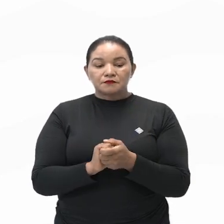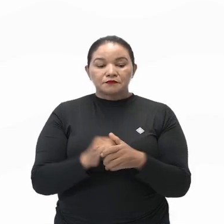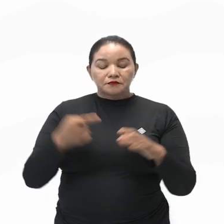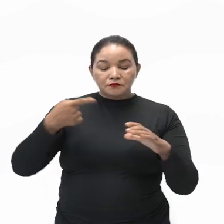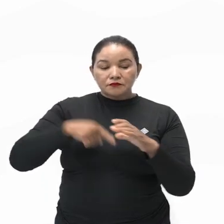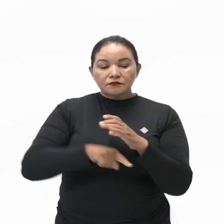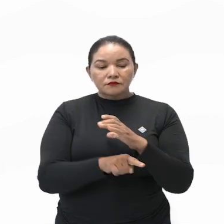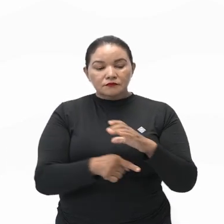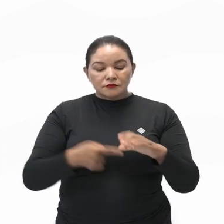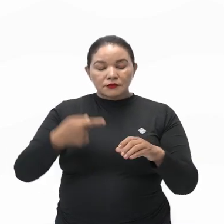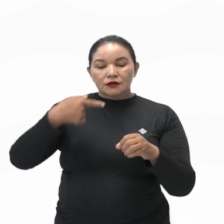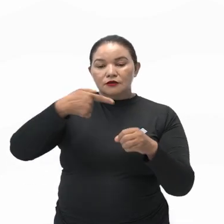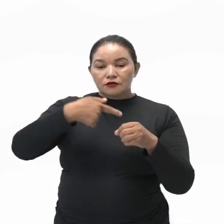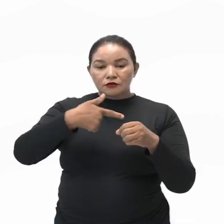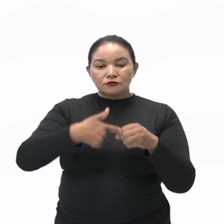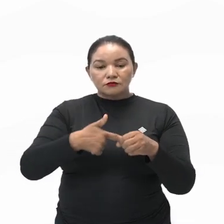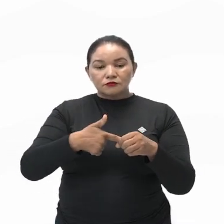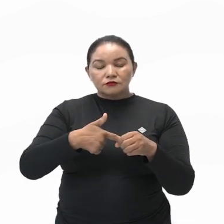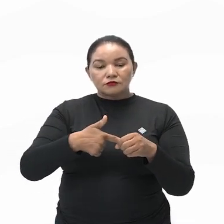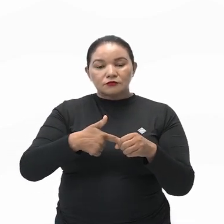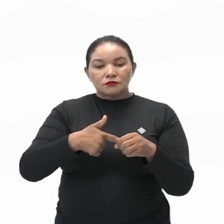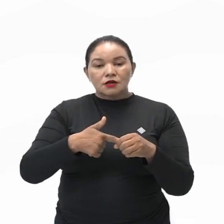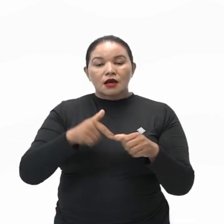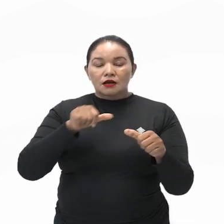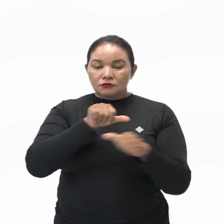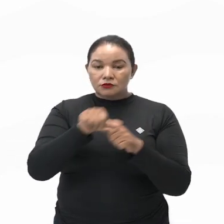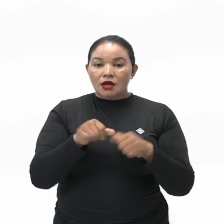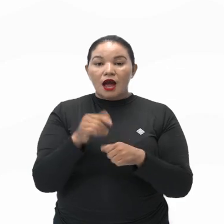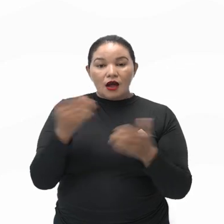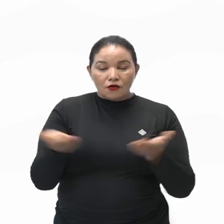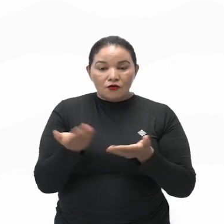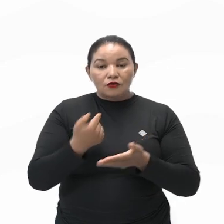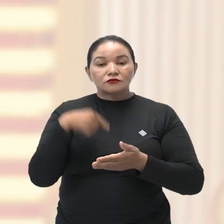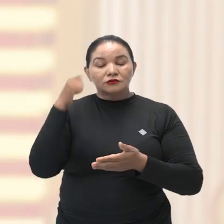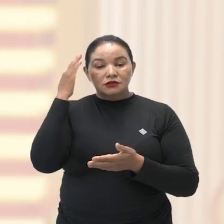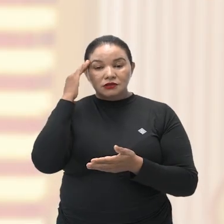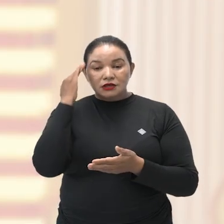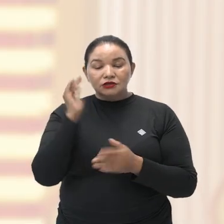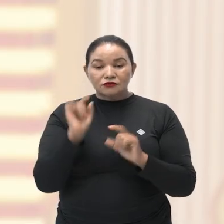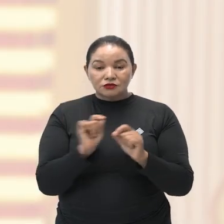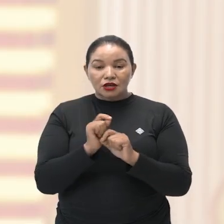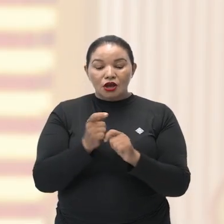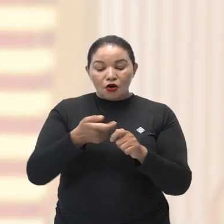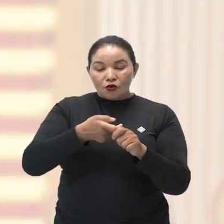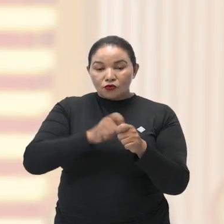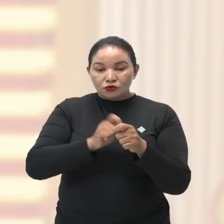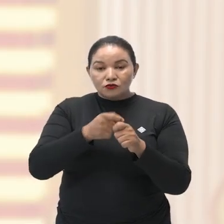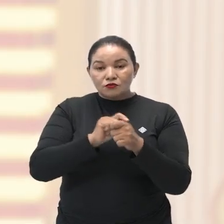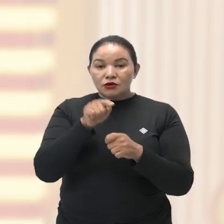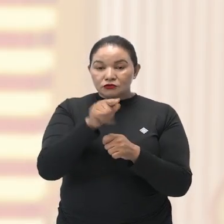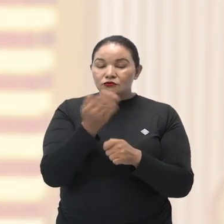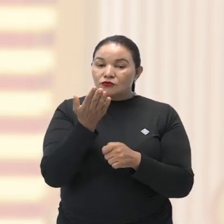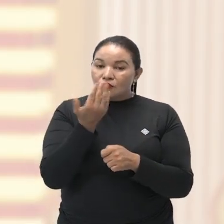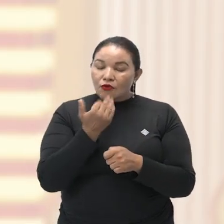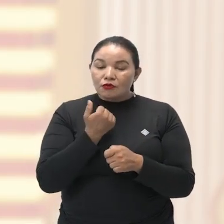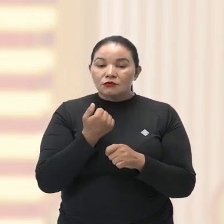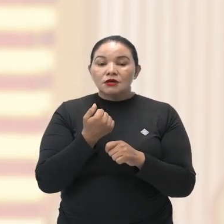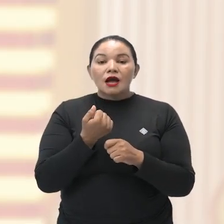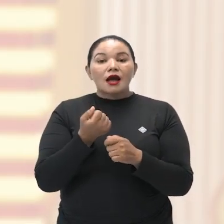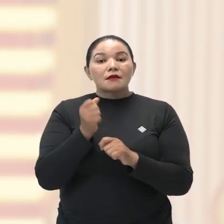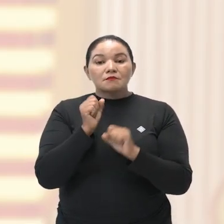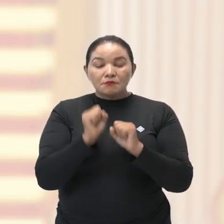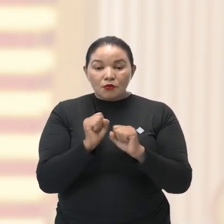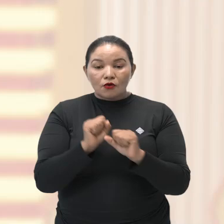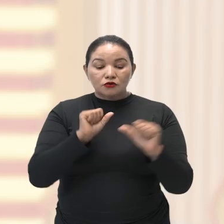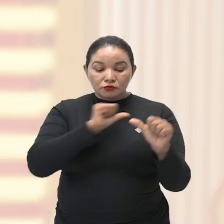Imagina você agora já entende que o tucumã que você come à tarde pode ser usado para se transformar